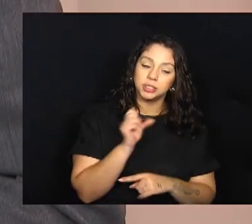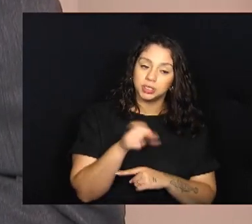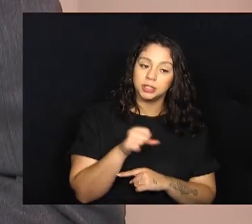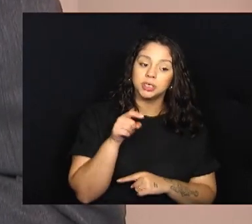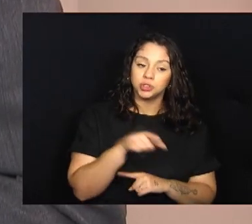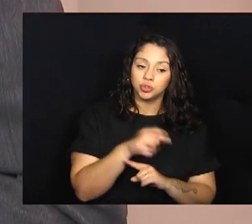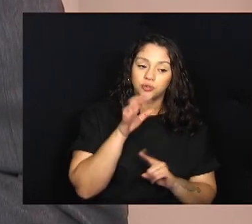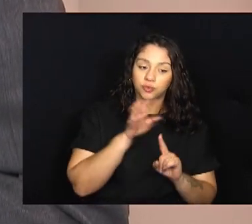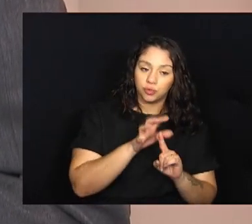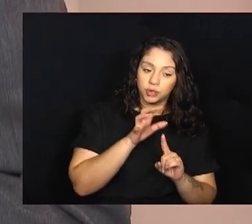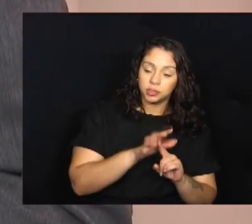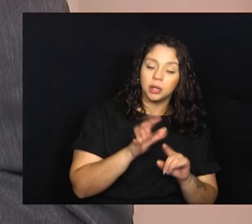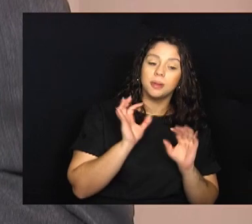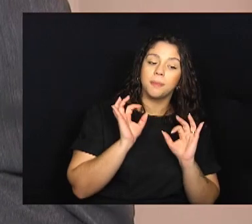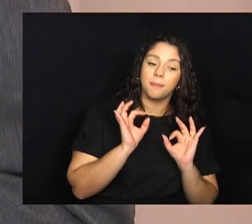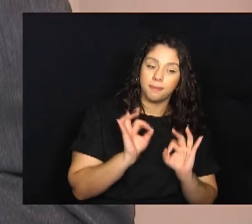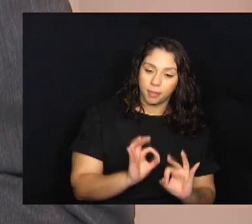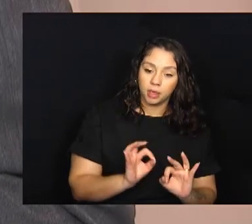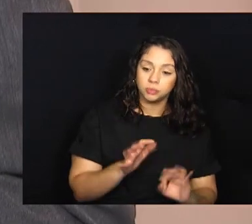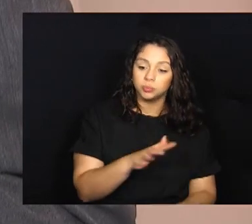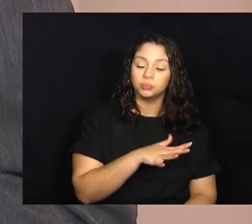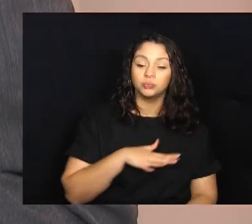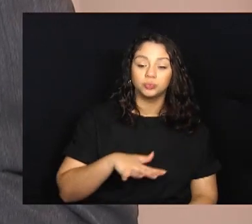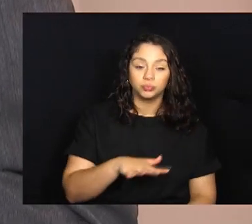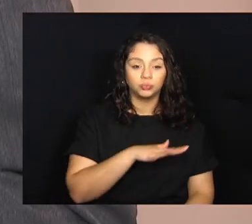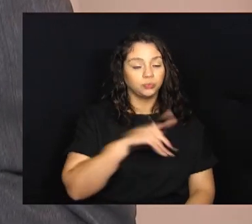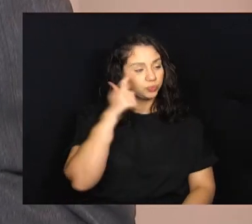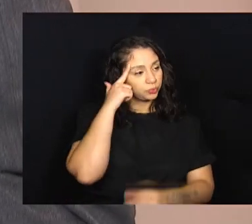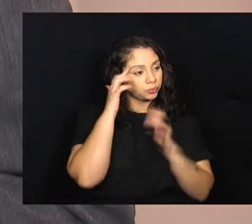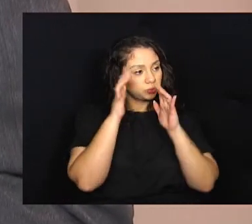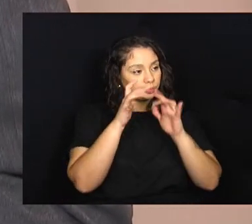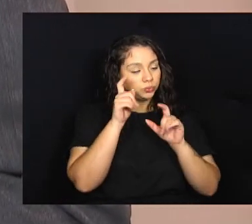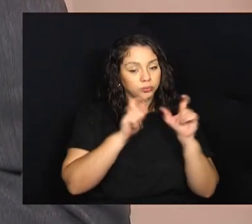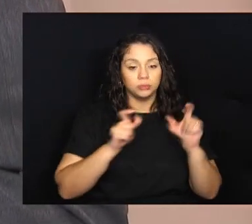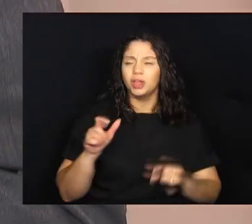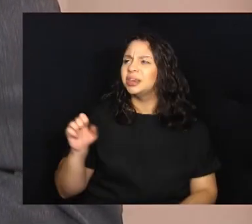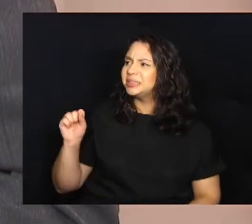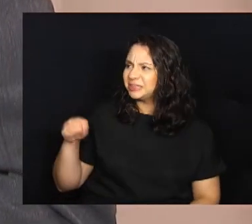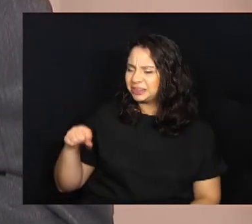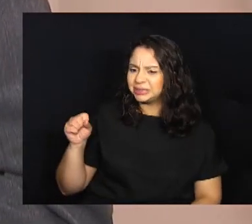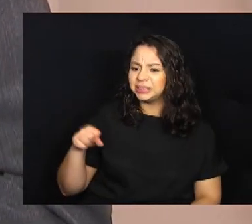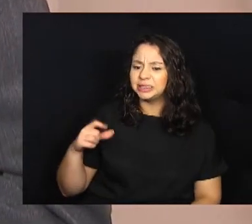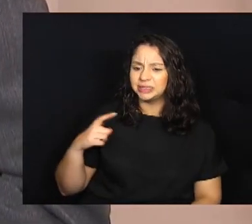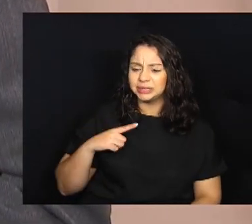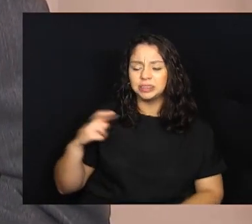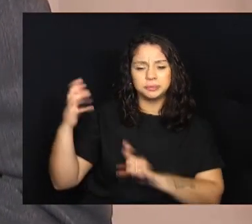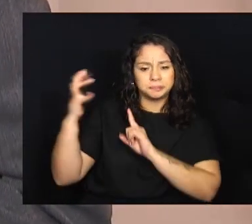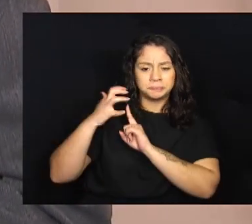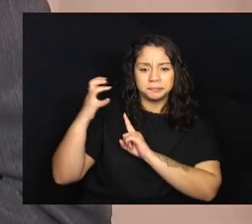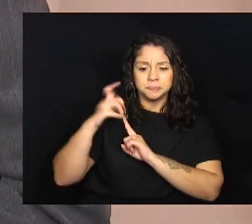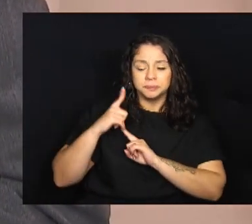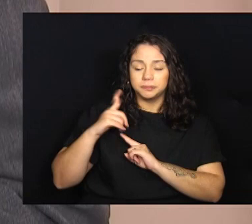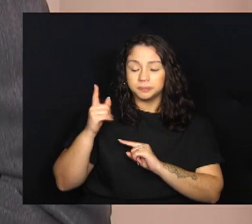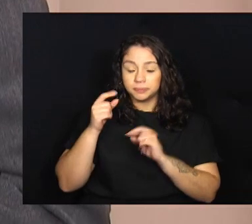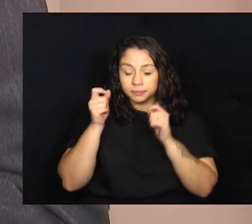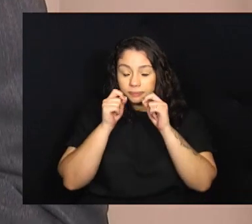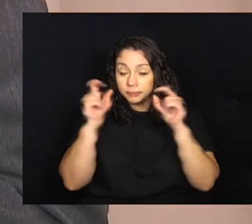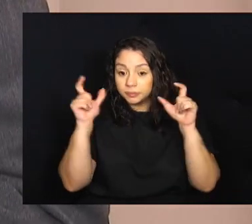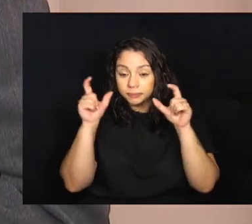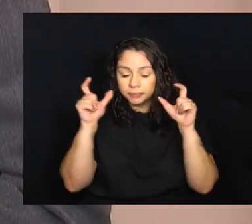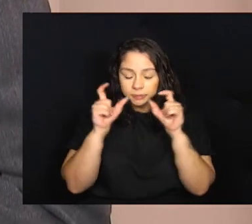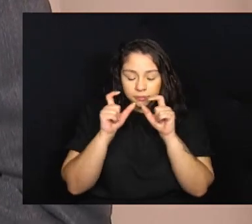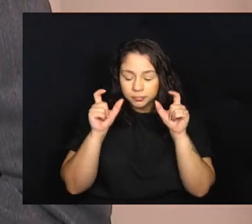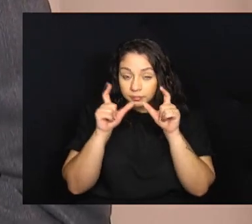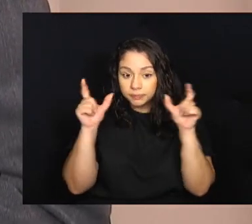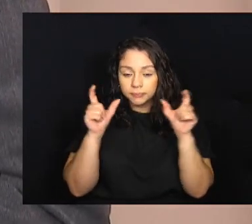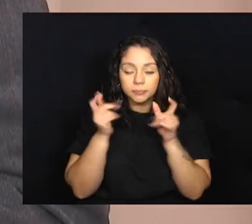afeta realmente a parte neurológica da pessoa? Afeta, os reflexos ficam lentificados, e é